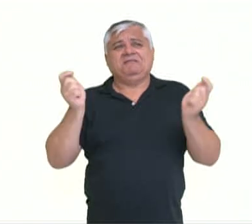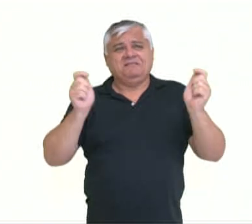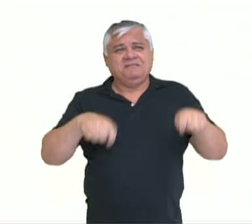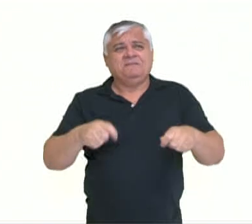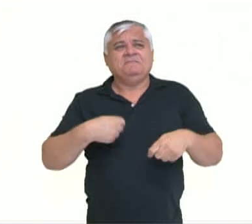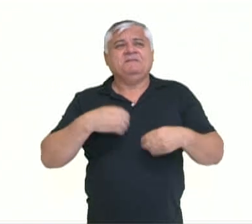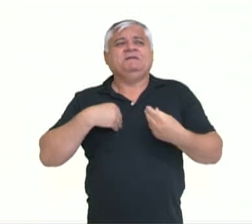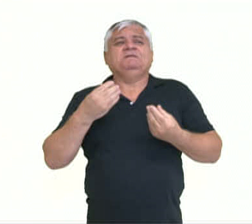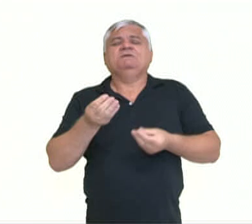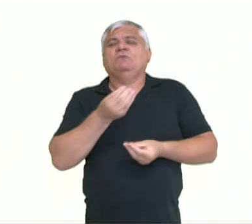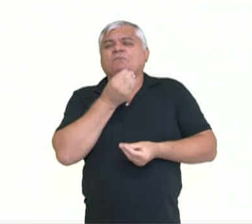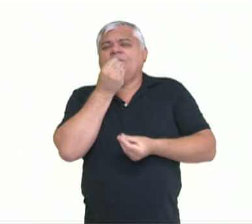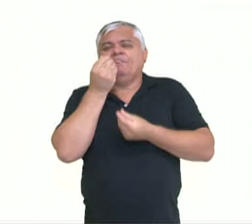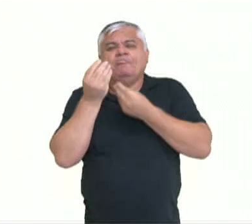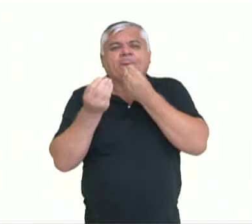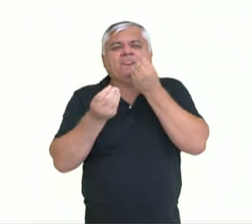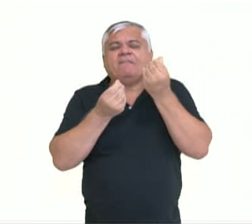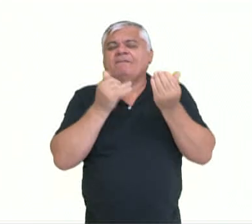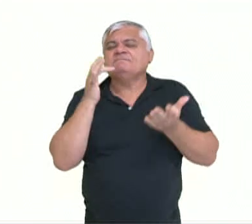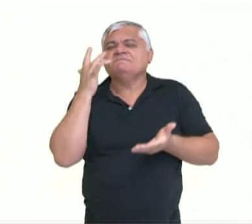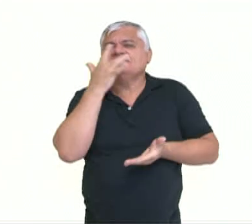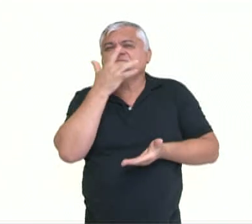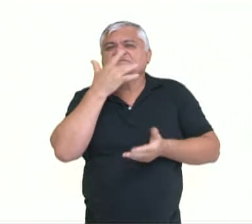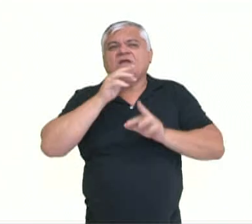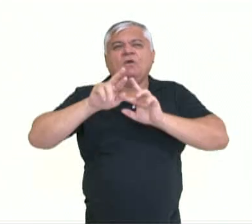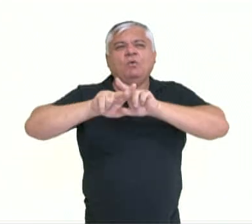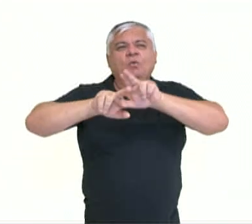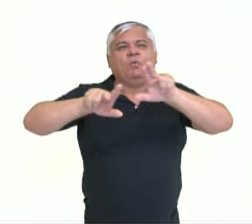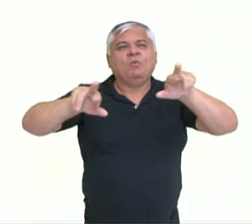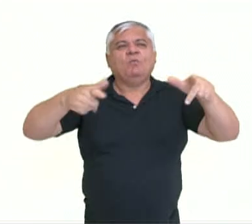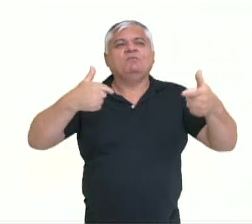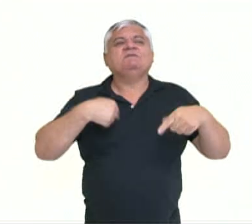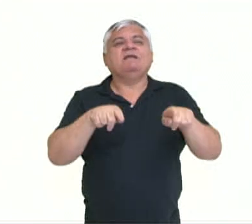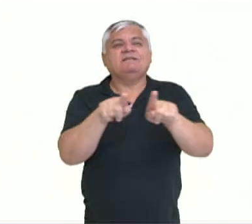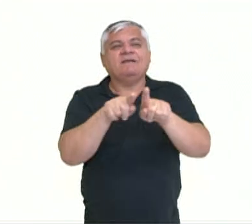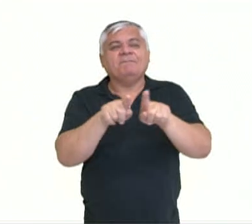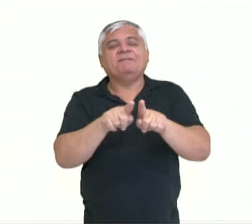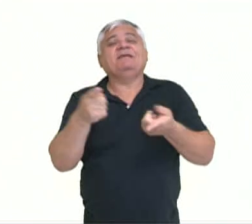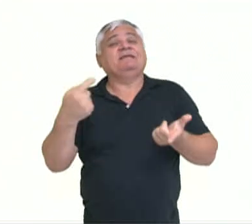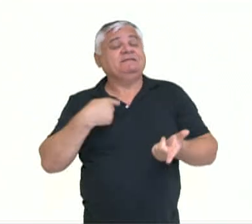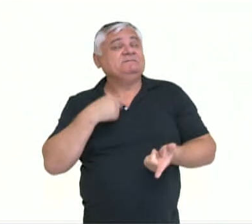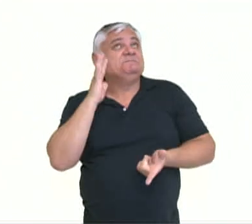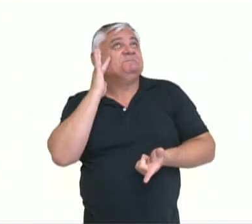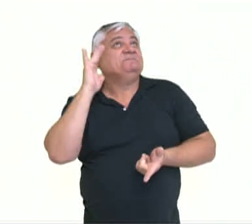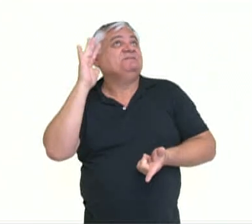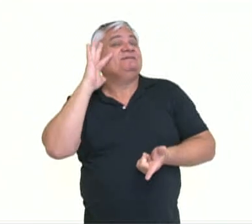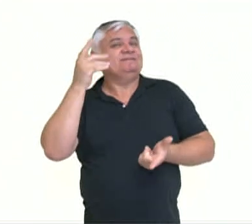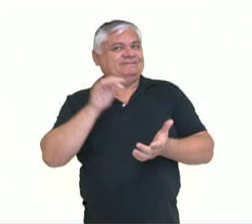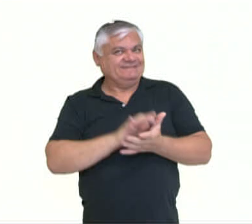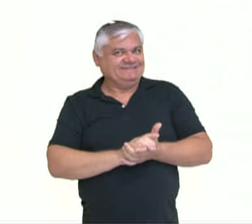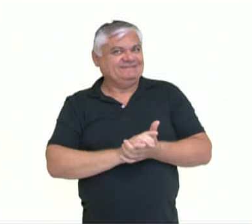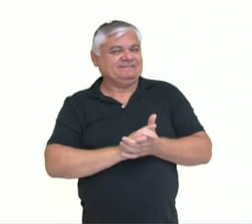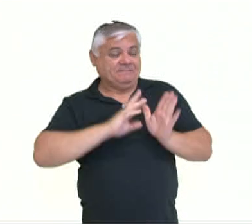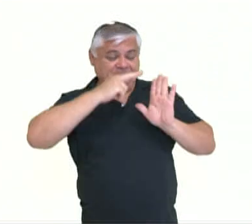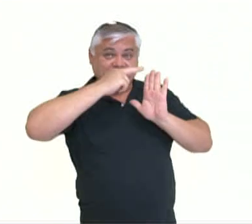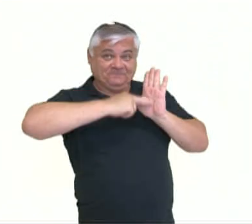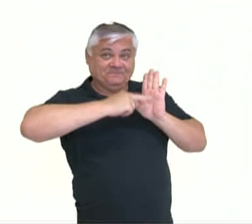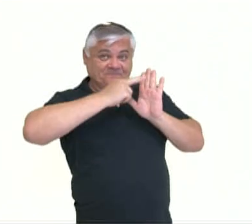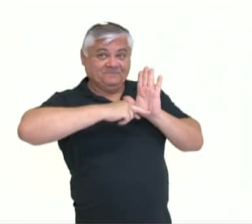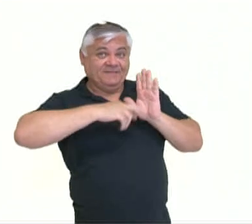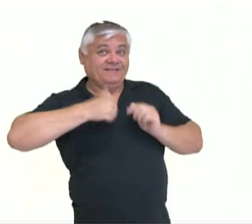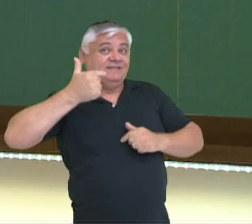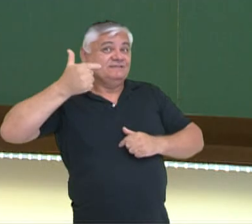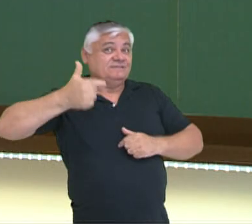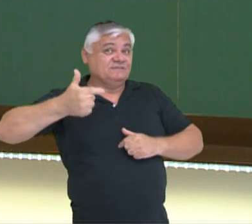uma copa, é desear empezar. Nessa segunda parte que nós lemos agora, então a gente já vê,